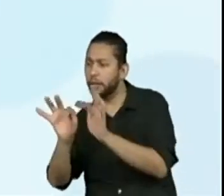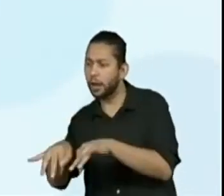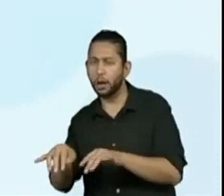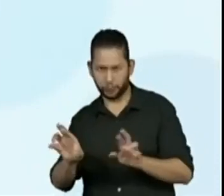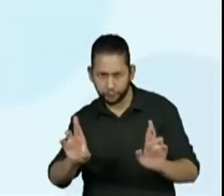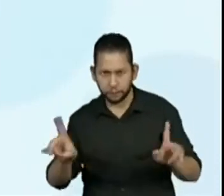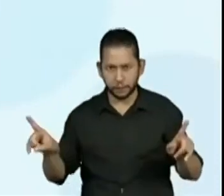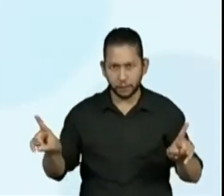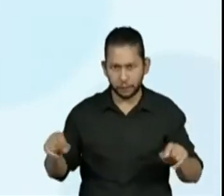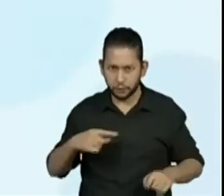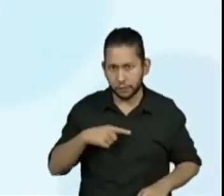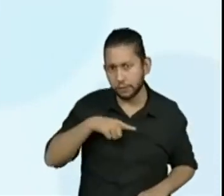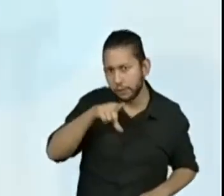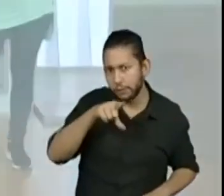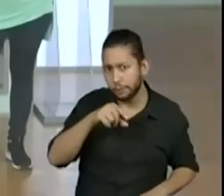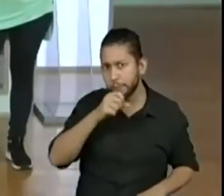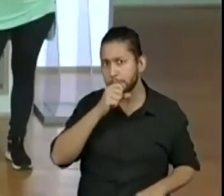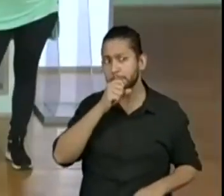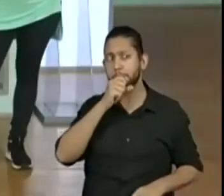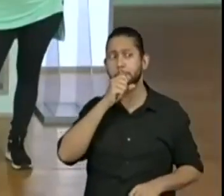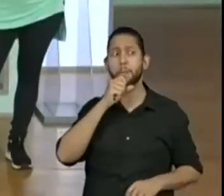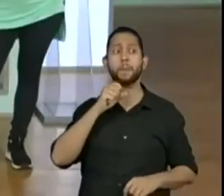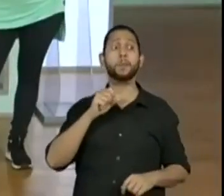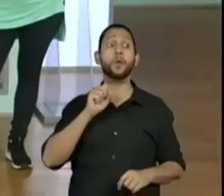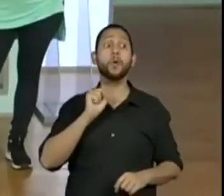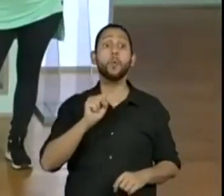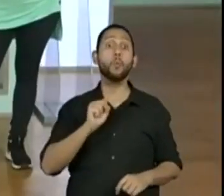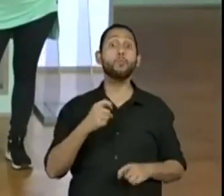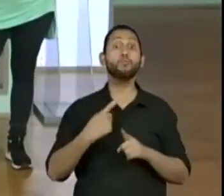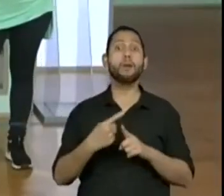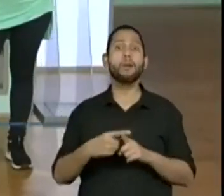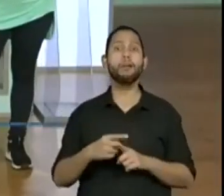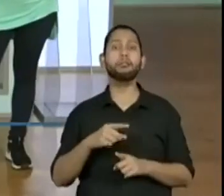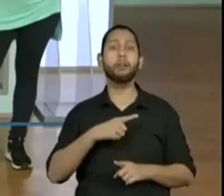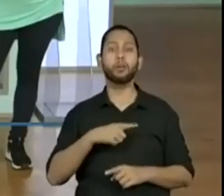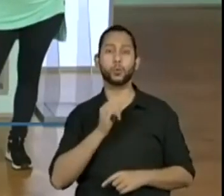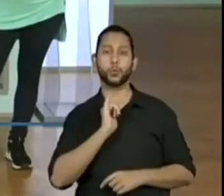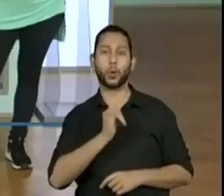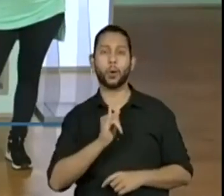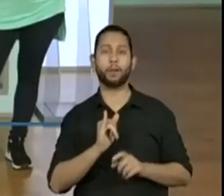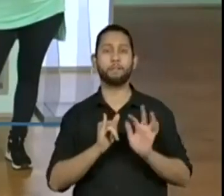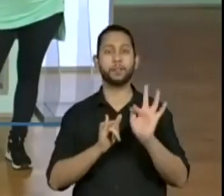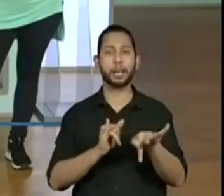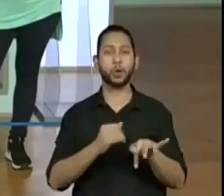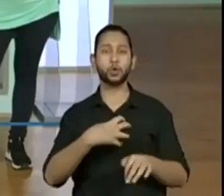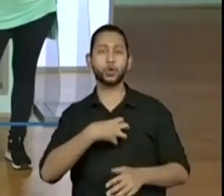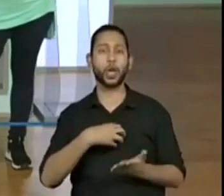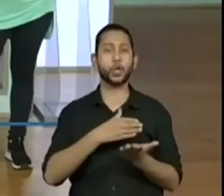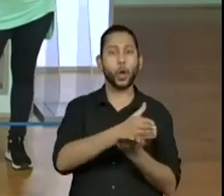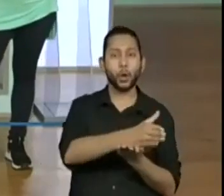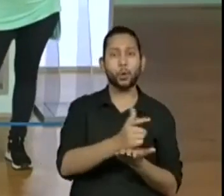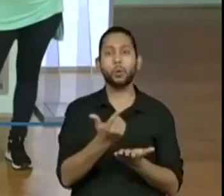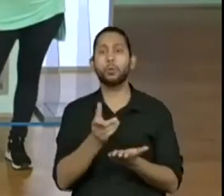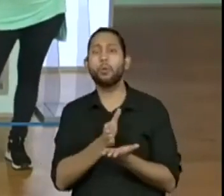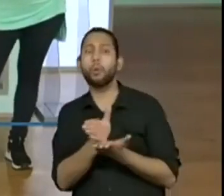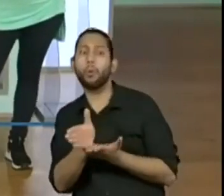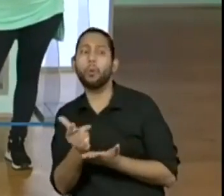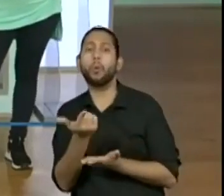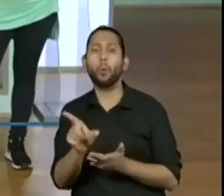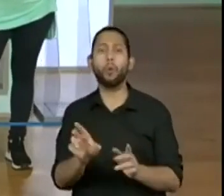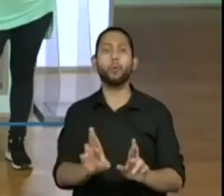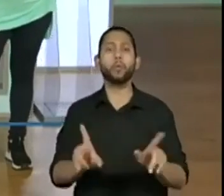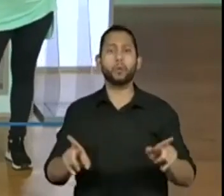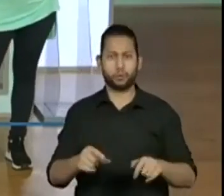final, é diferente? Será que vocês conhecem? Ó, o Samuel, a Ana